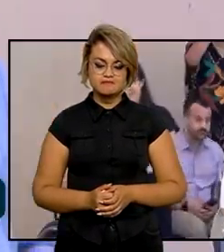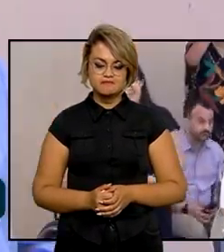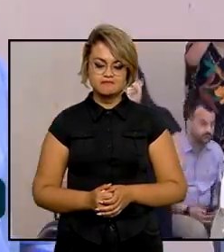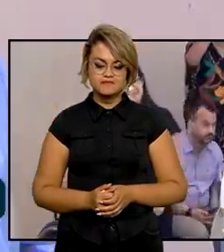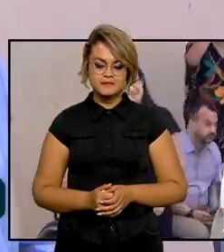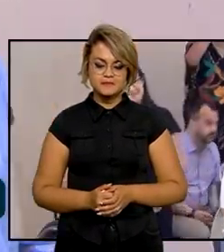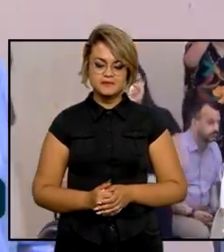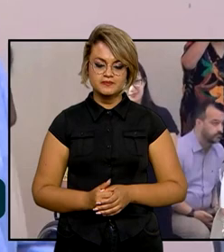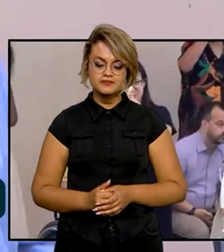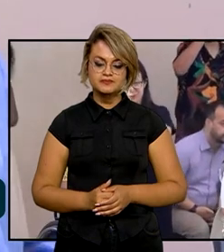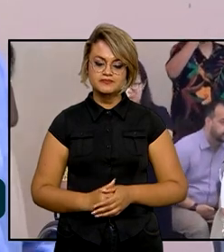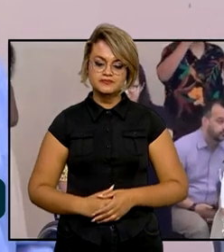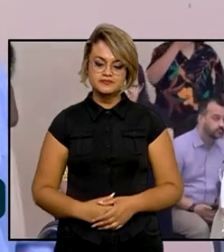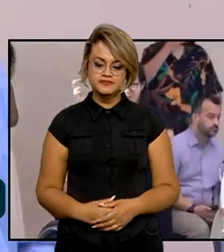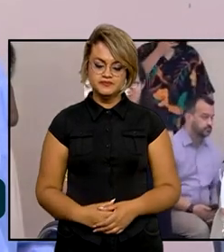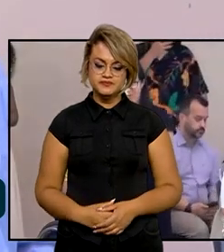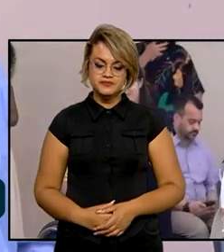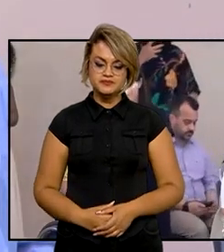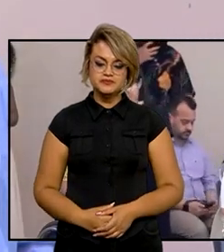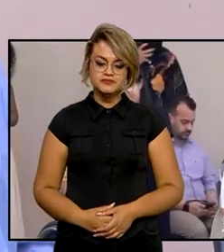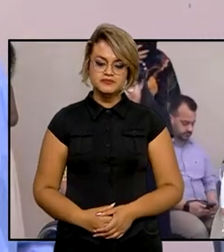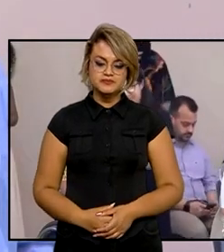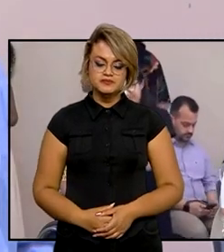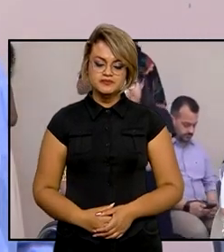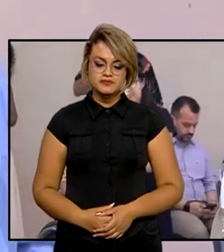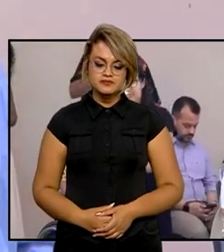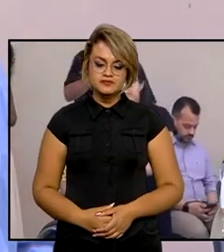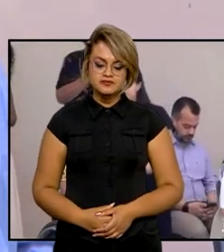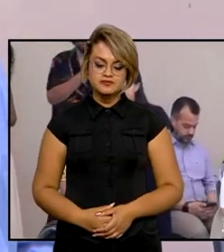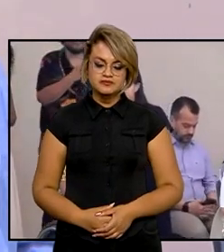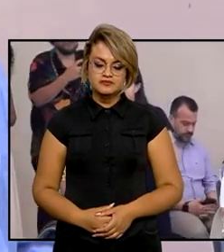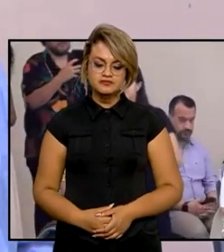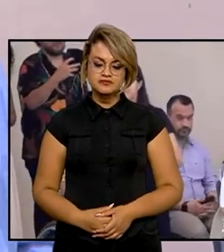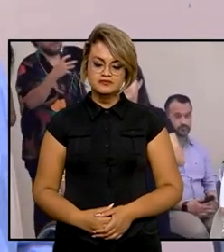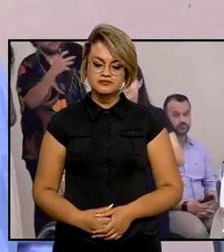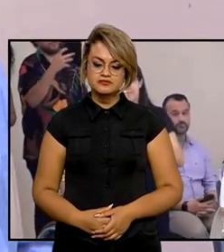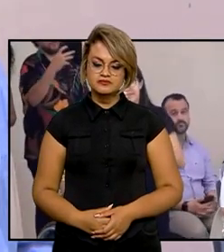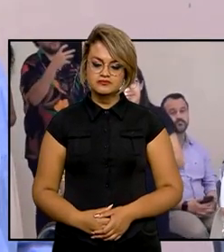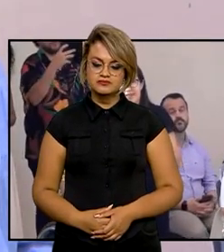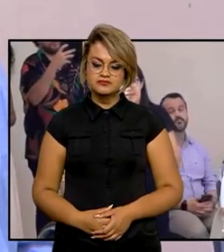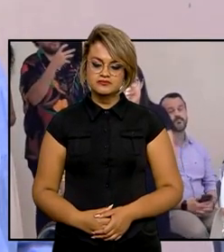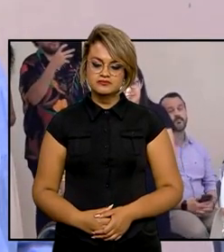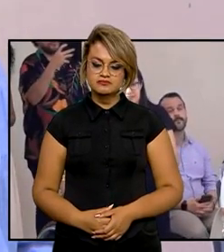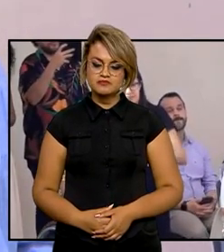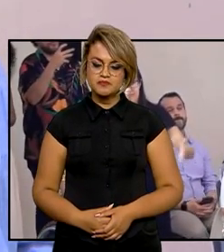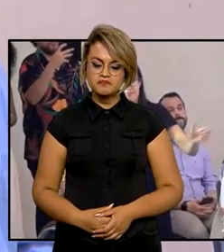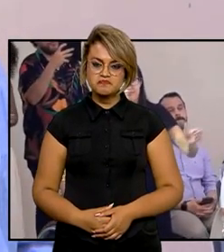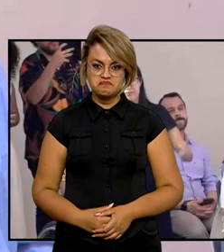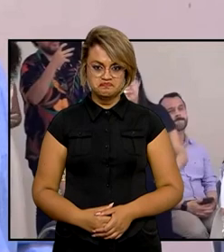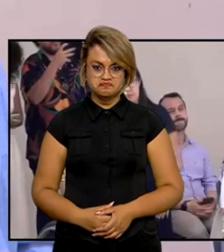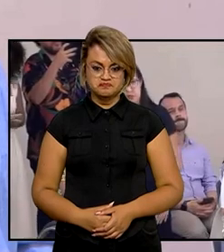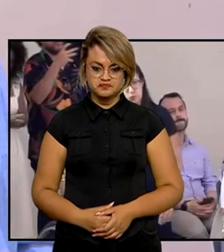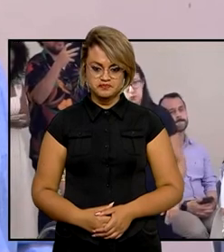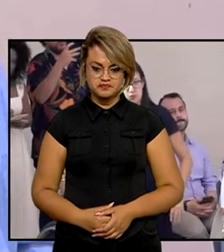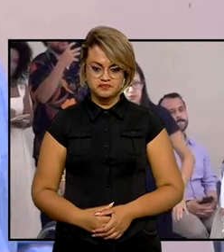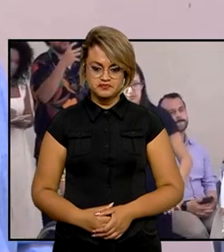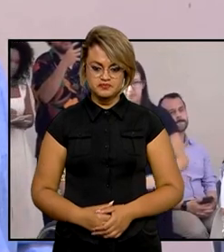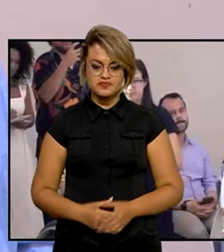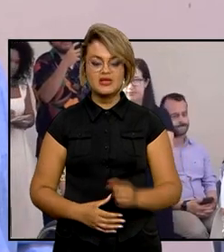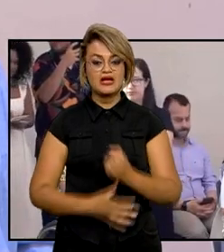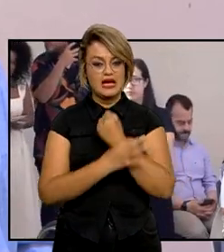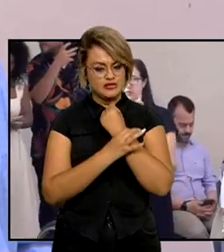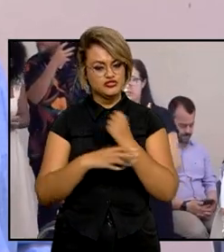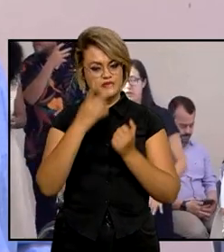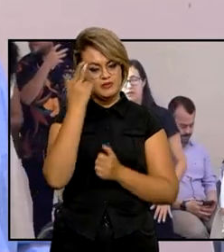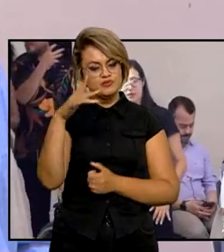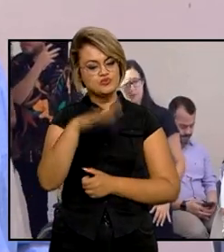Nosso objetivo é promover acesso amplo e democrático à cultura, garantindo que todos os cidadãos tenham a